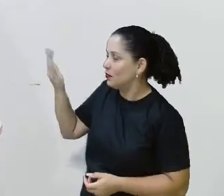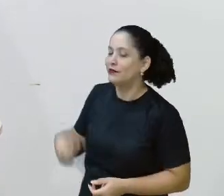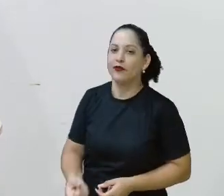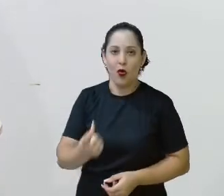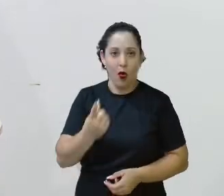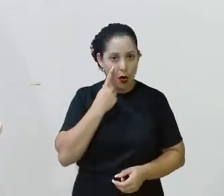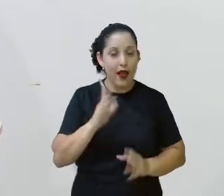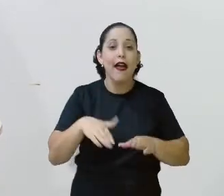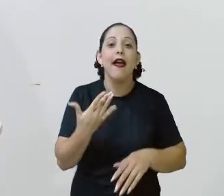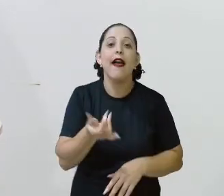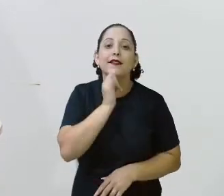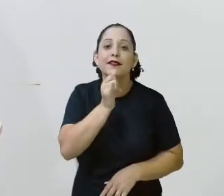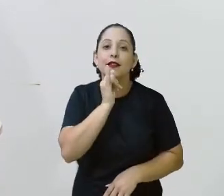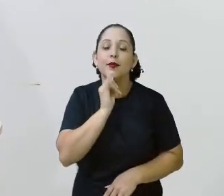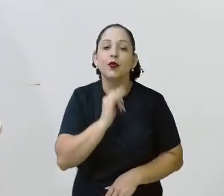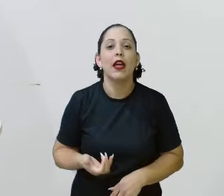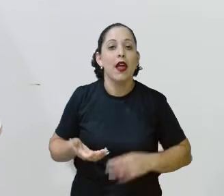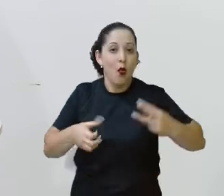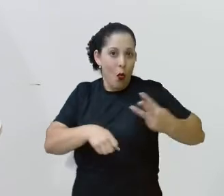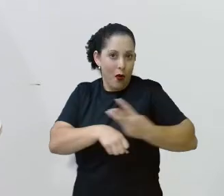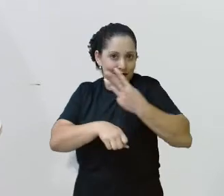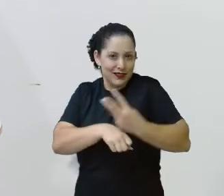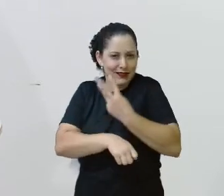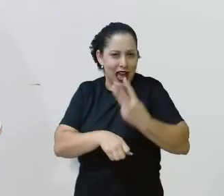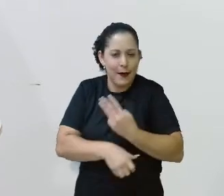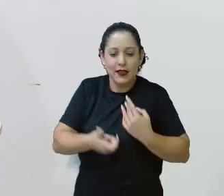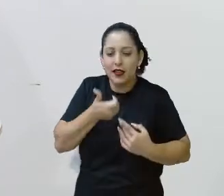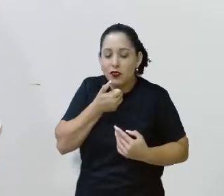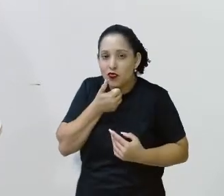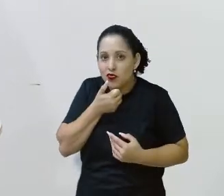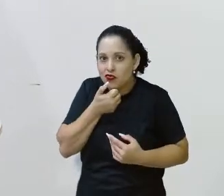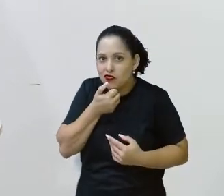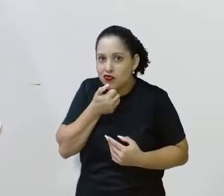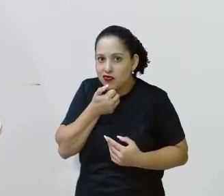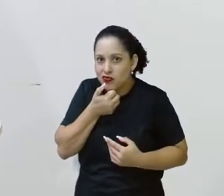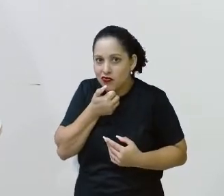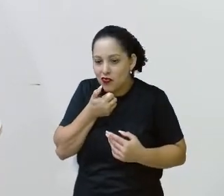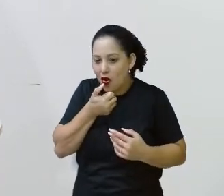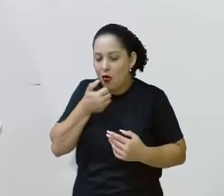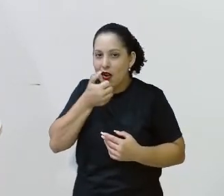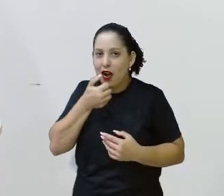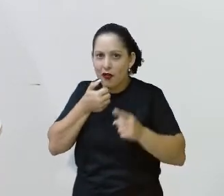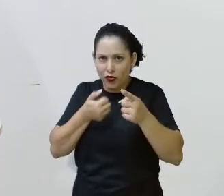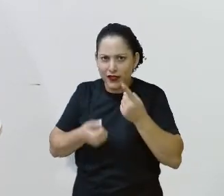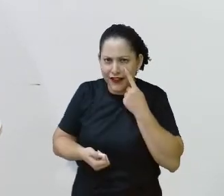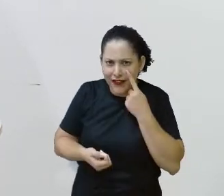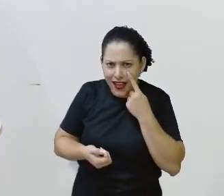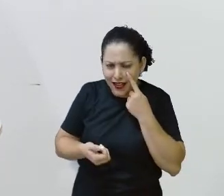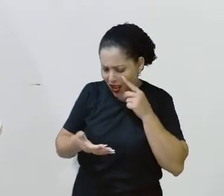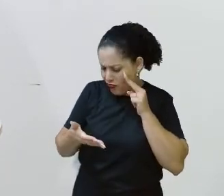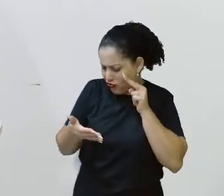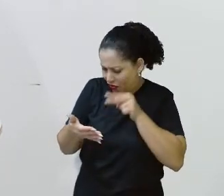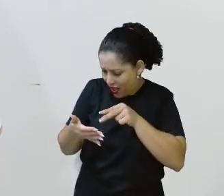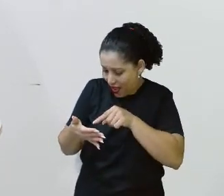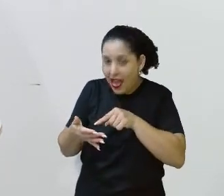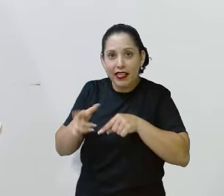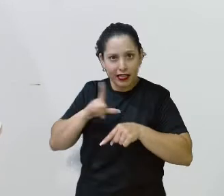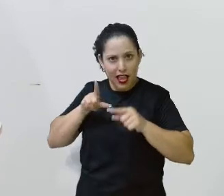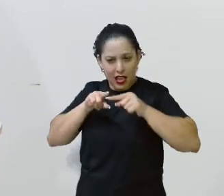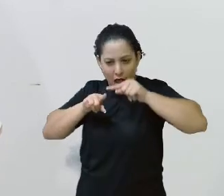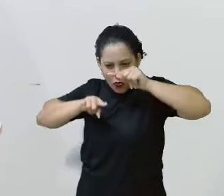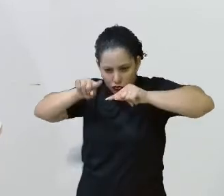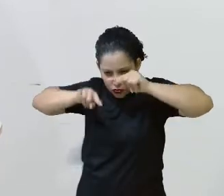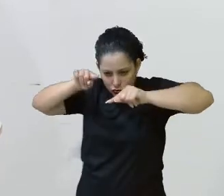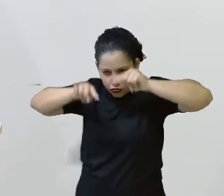manda um áudio no WhatsApp, aparece também, viu, gente? E se vocês observarem, vão aparecer aí essa